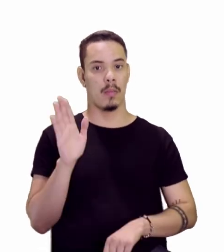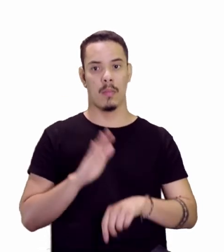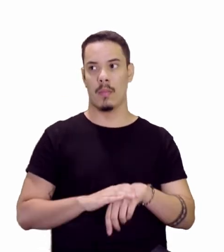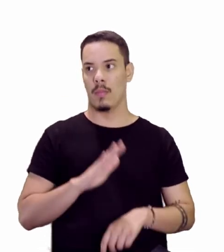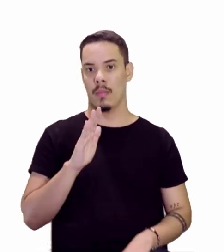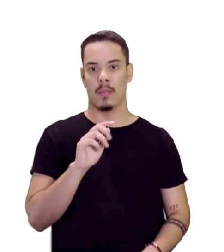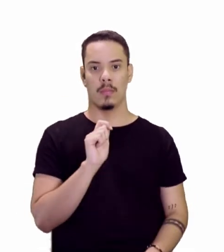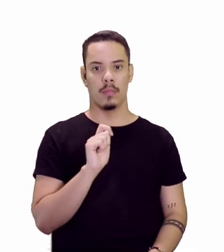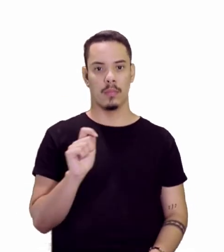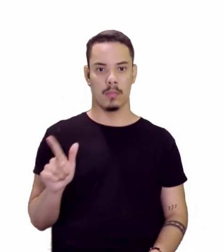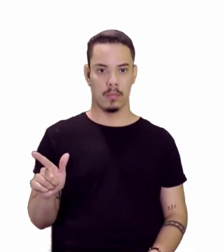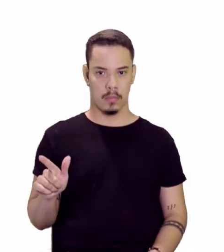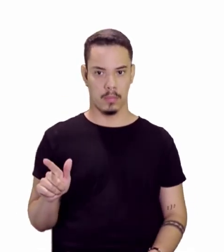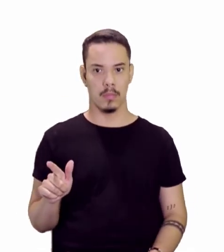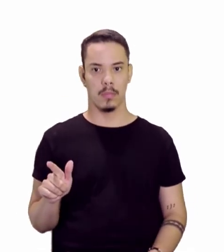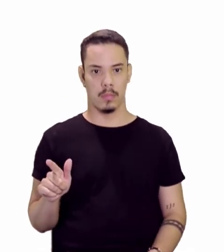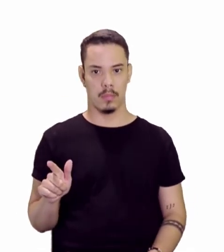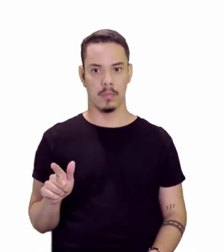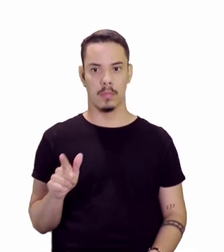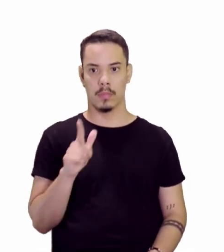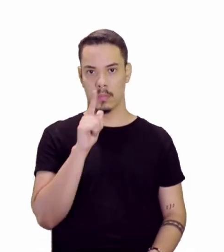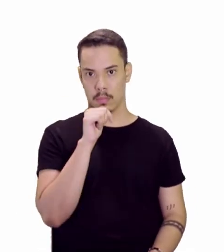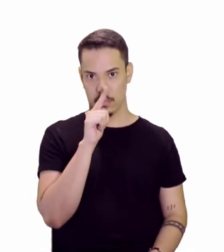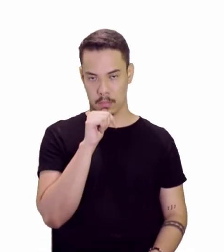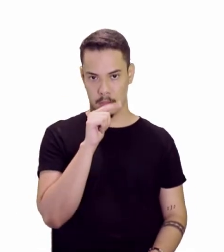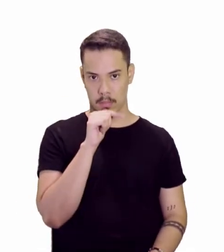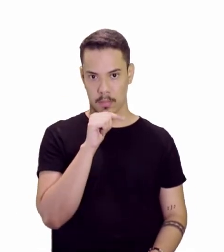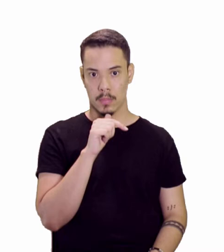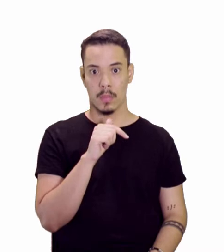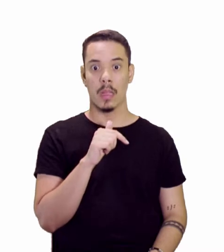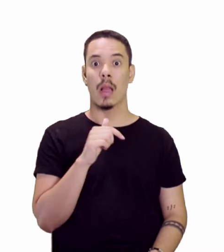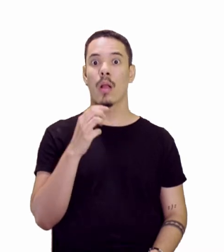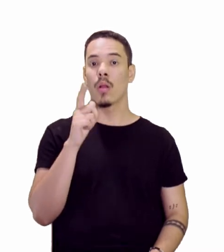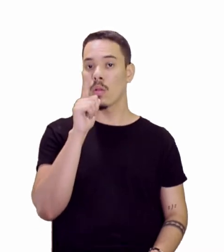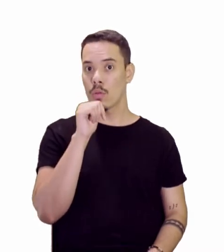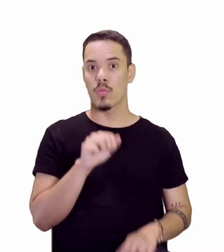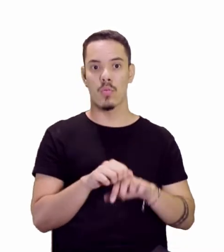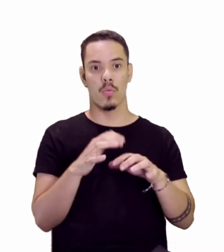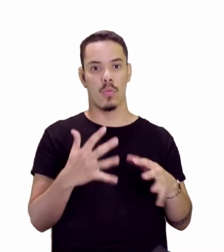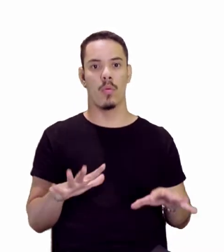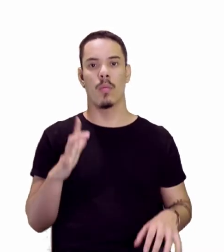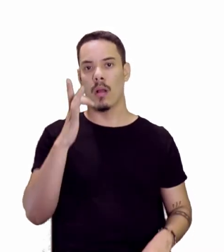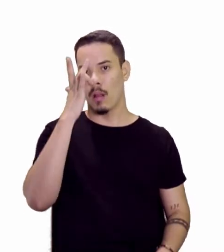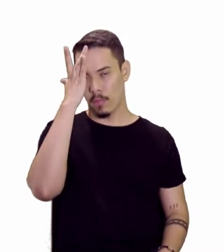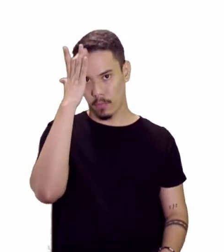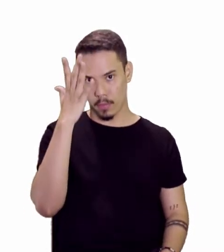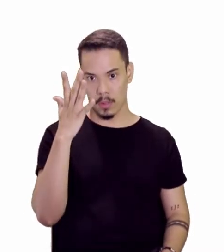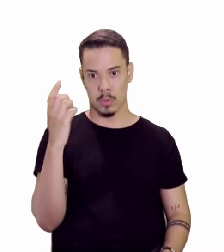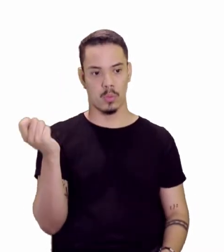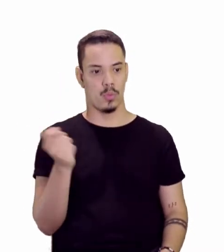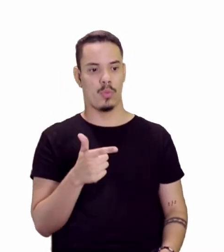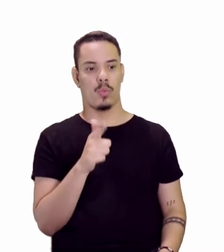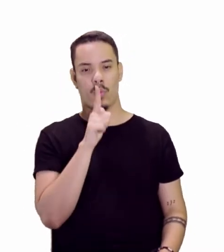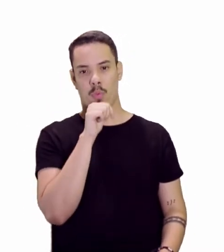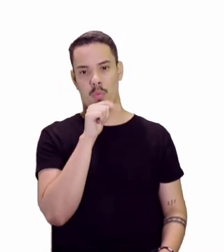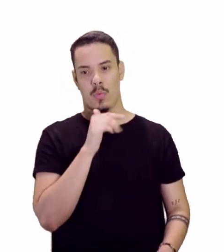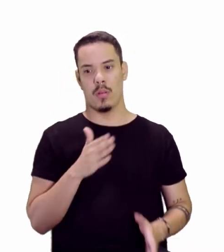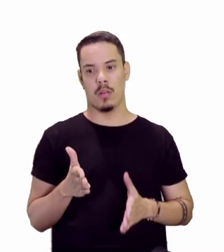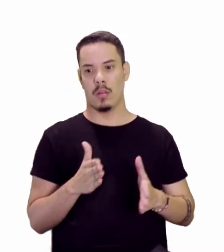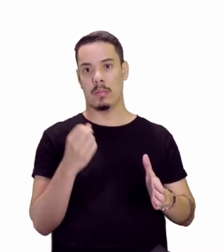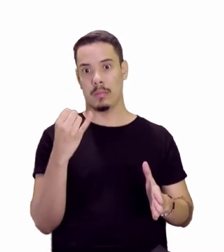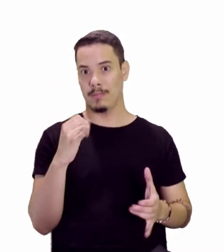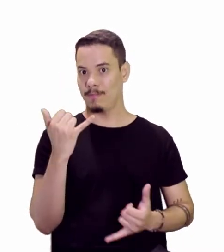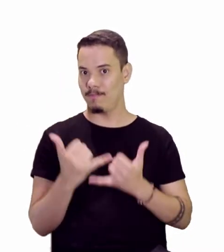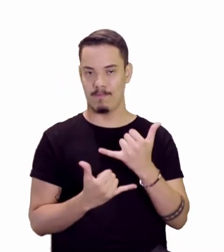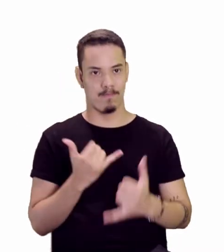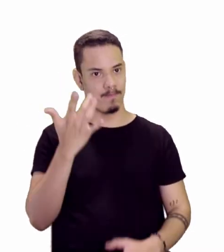fácil você boiar no mar, mesmo sem saber, não é necessário saber nadar. Tem facilidade desde o que no rio. O rio, se brincar, se não